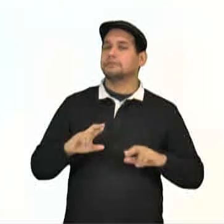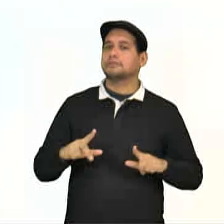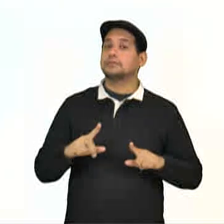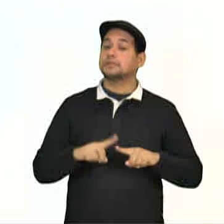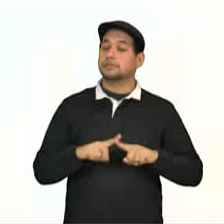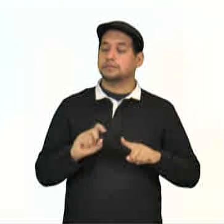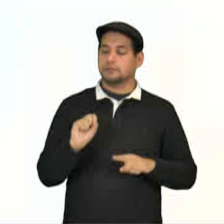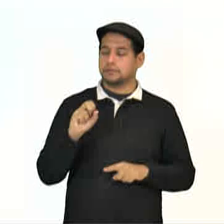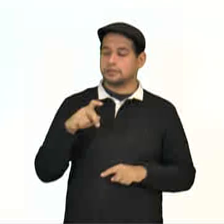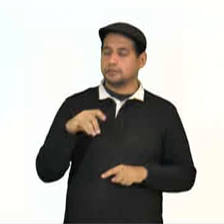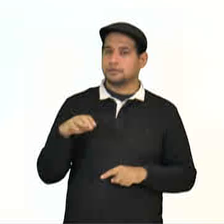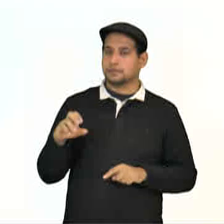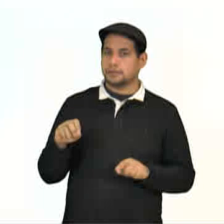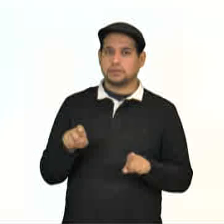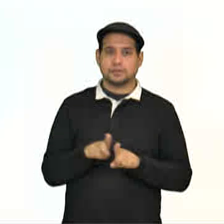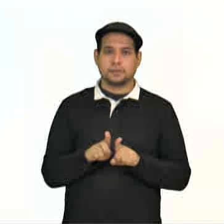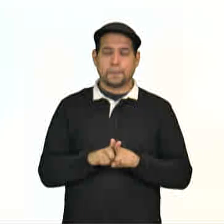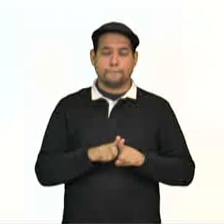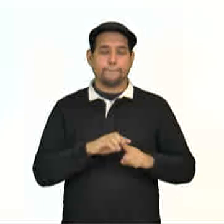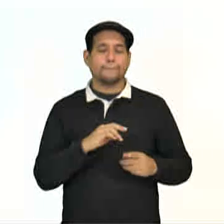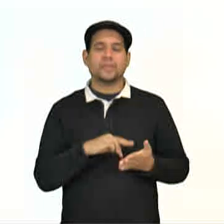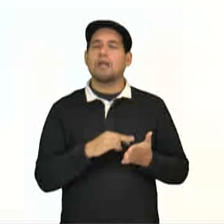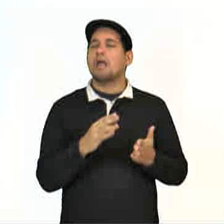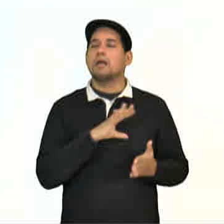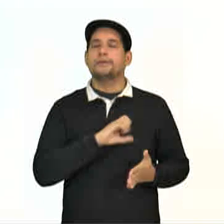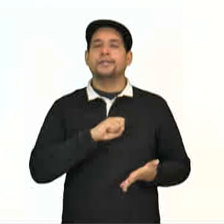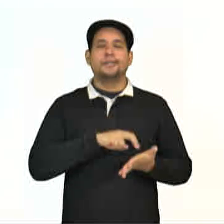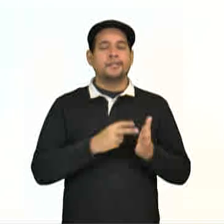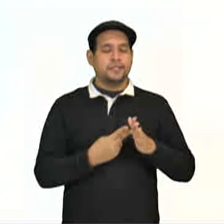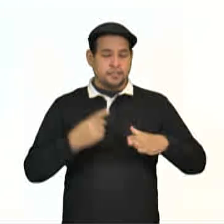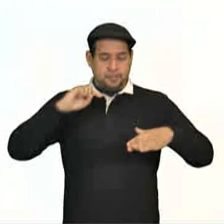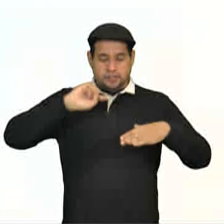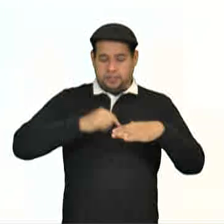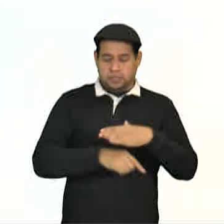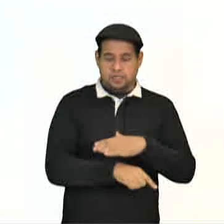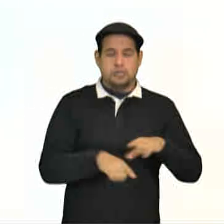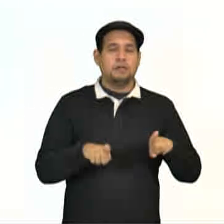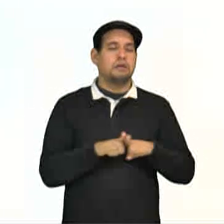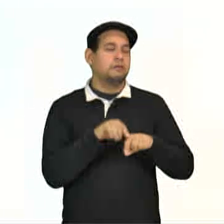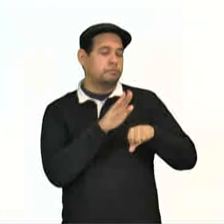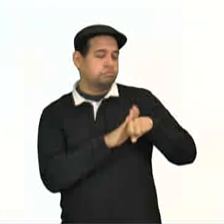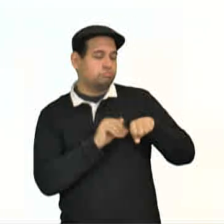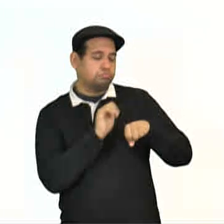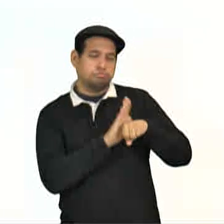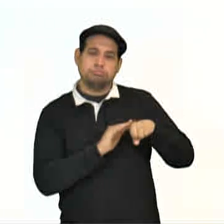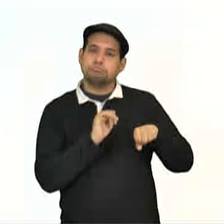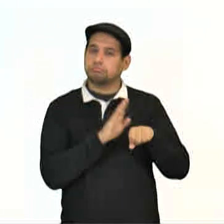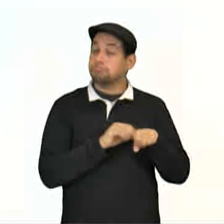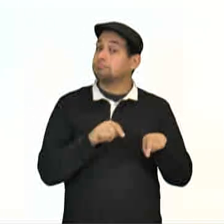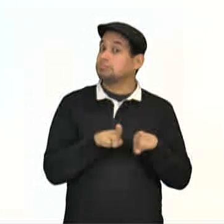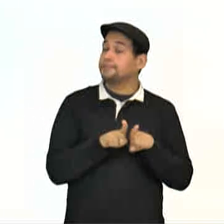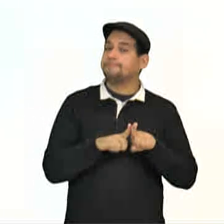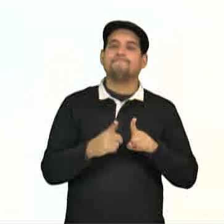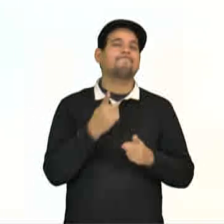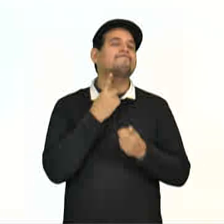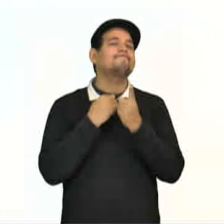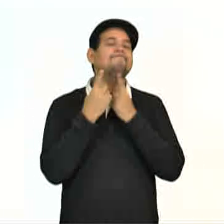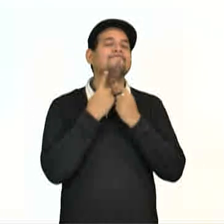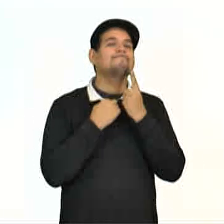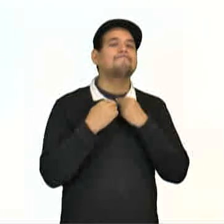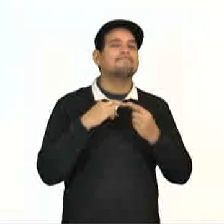No soneto de fidelidade, o amor é tratado com maior intensidade, com zelo, com carinho e o desejo que